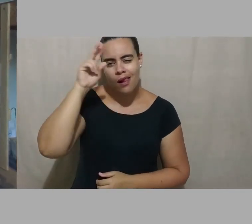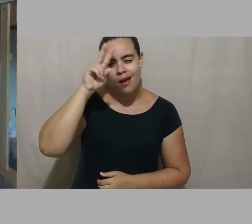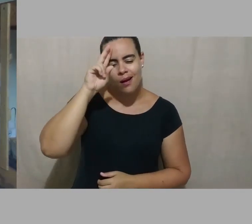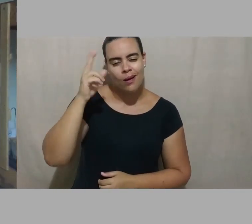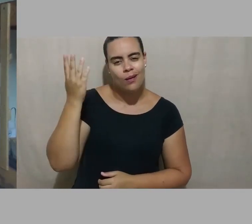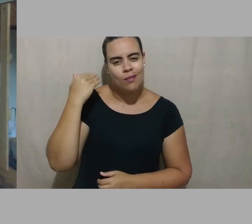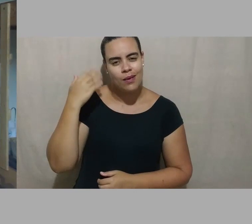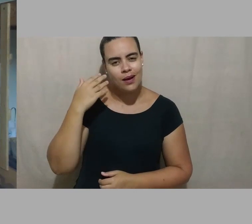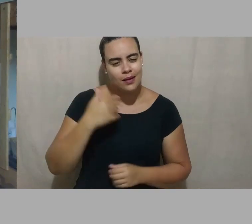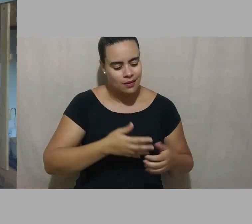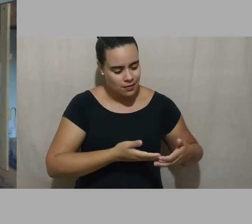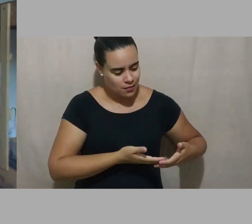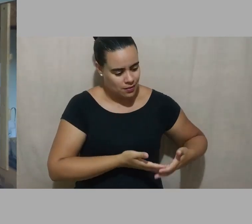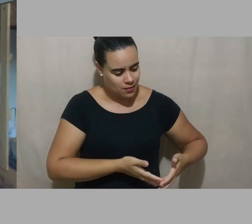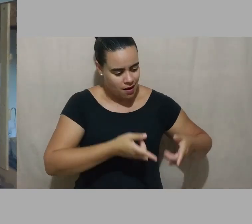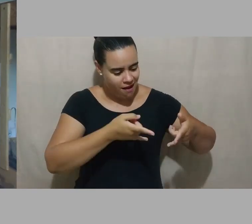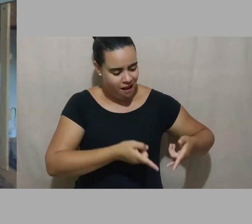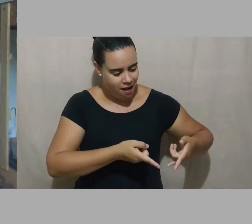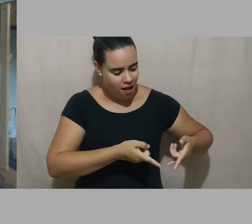Me lembro do berço,